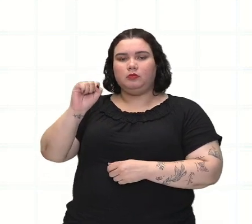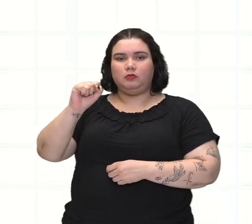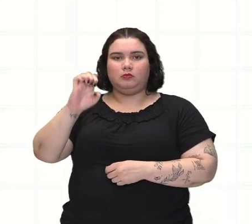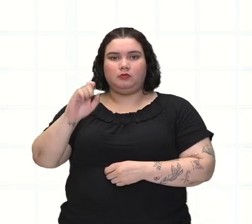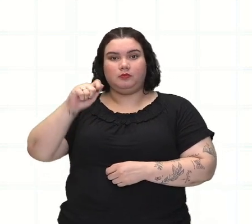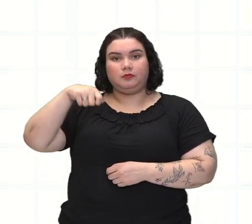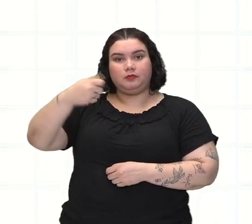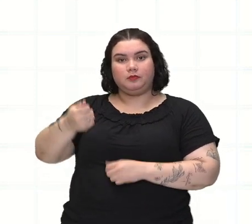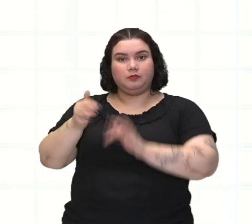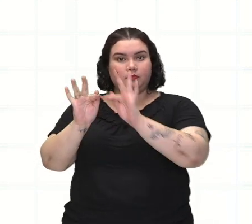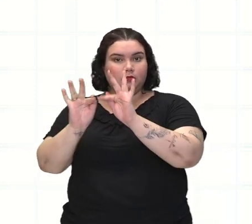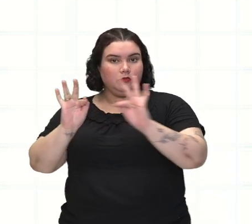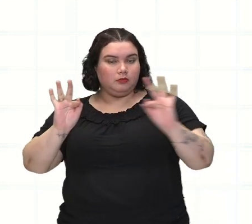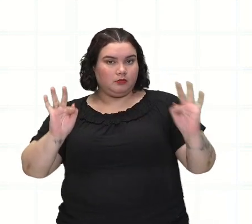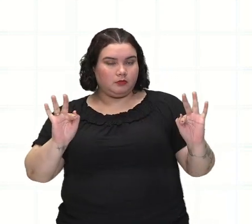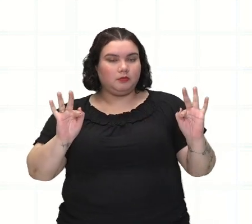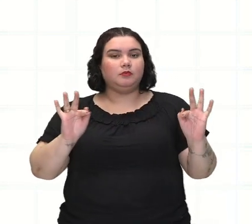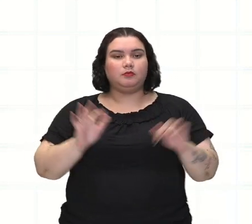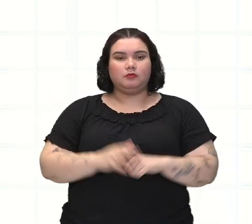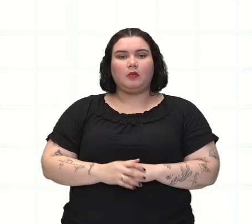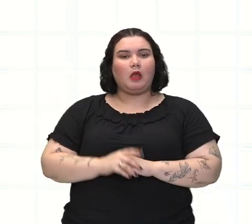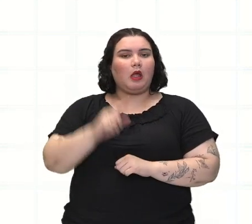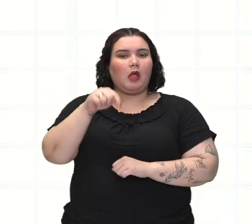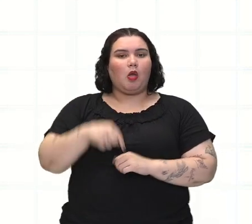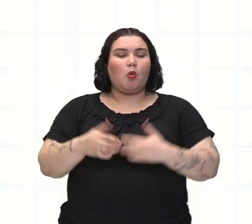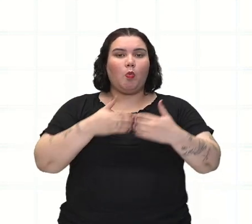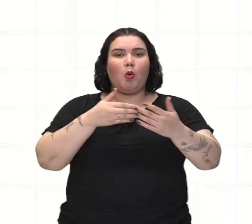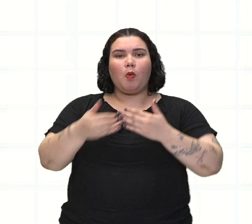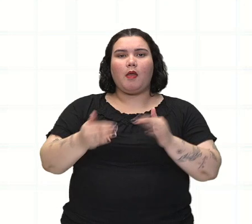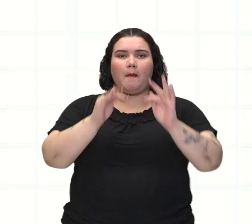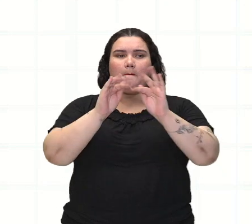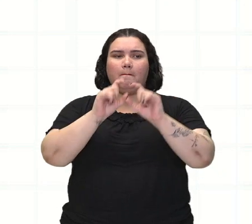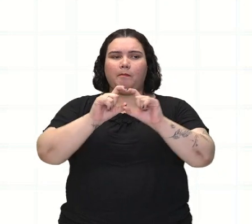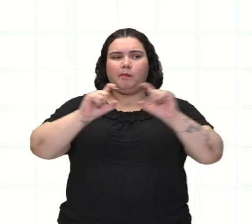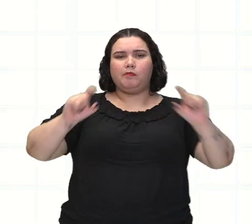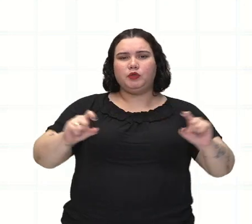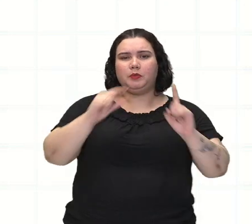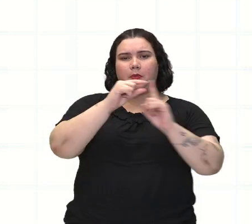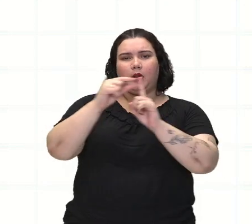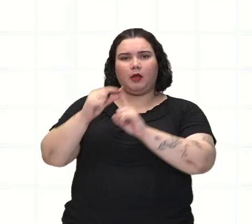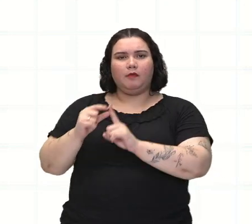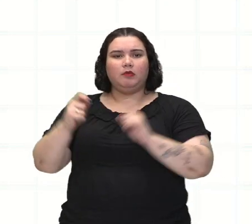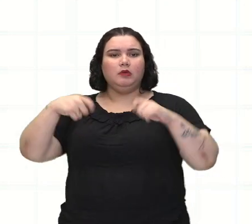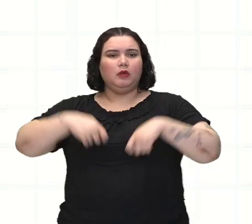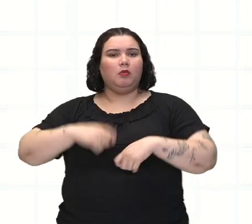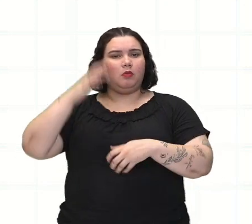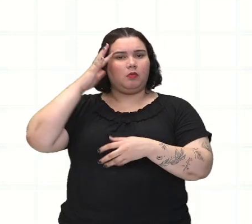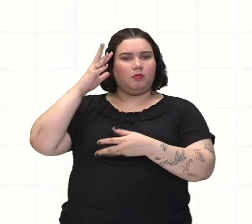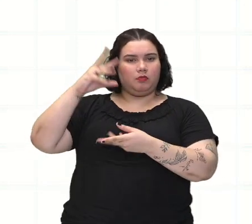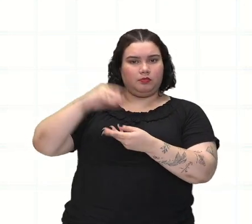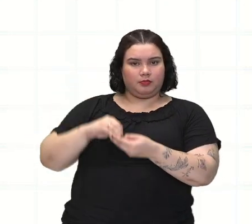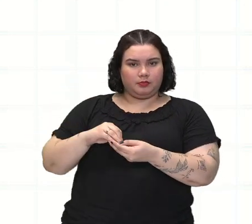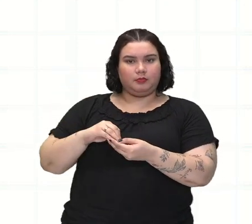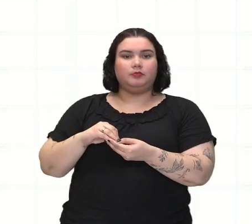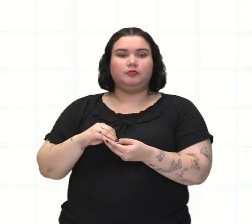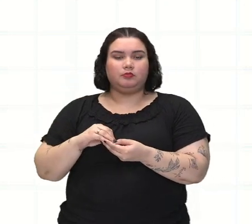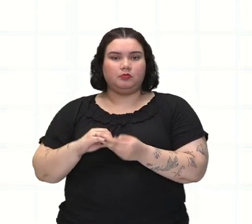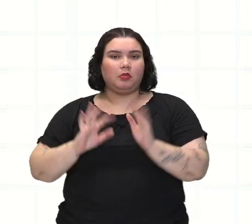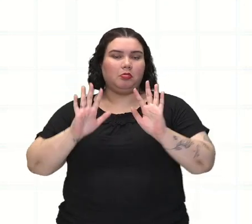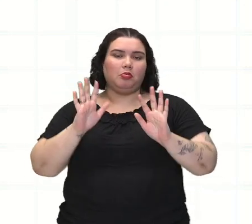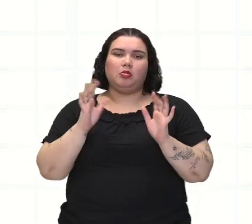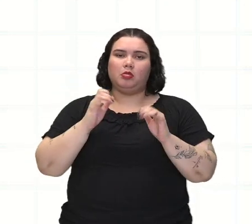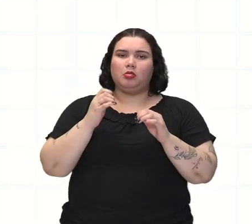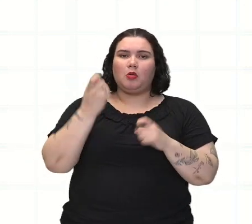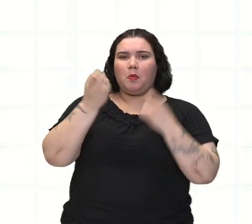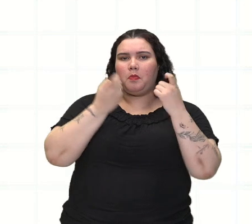qualquer enunciado que tenha sentido, não importando para isso